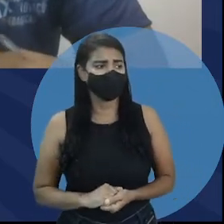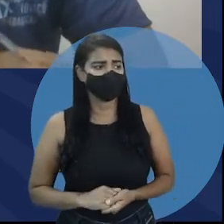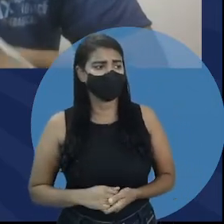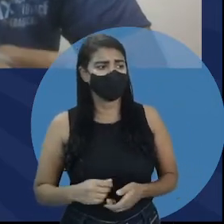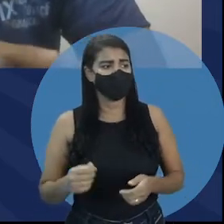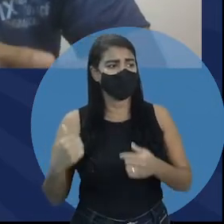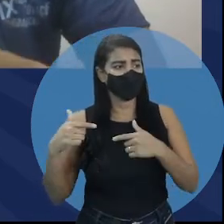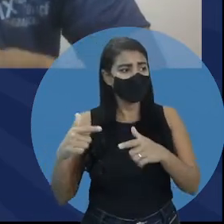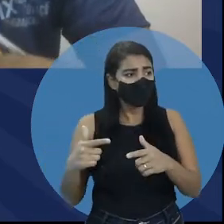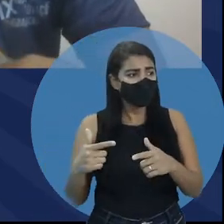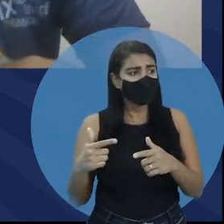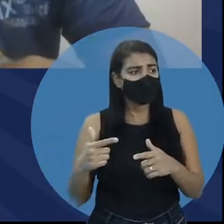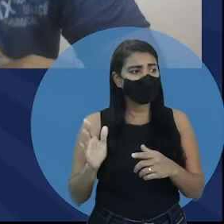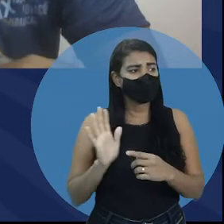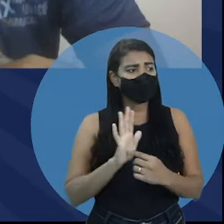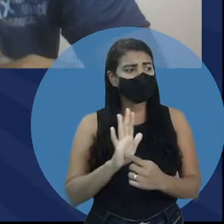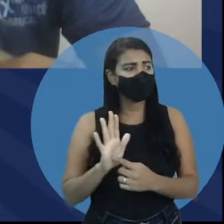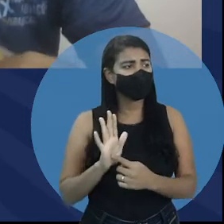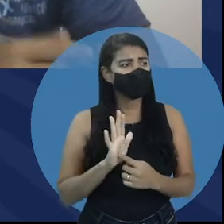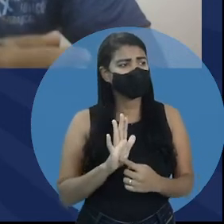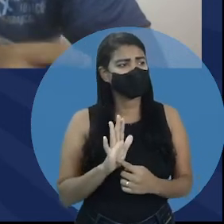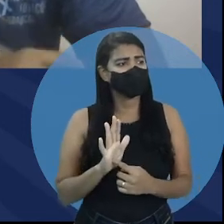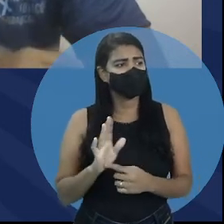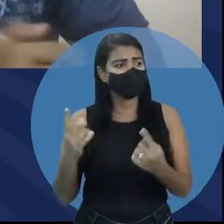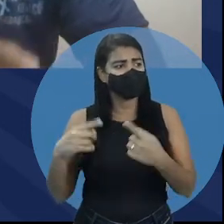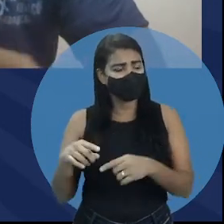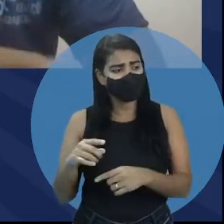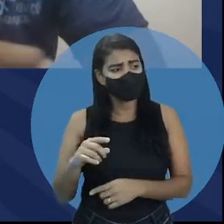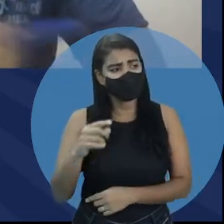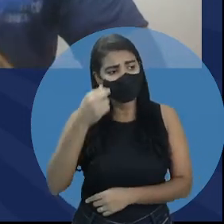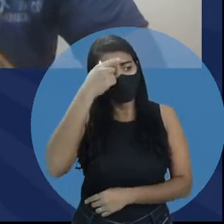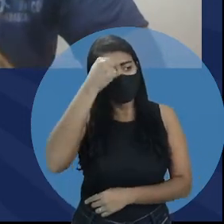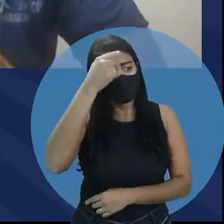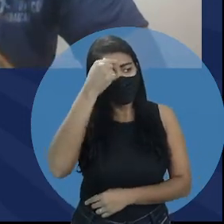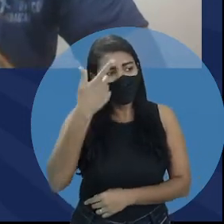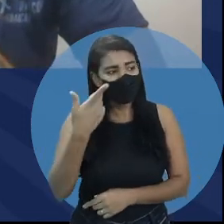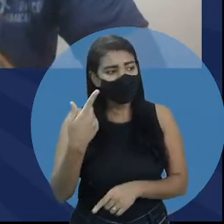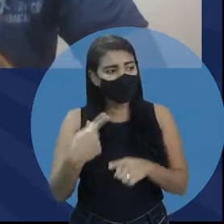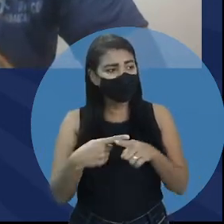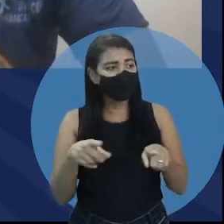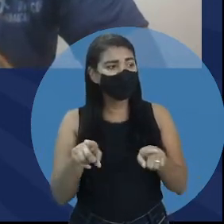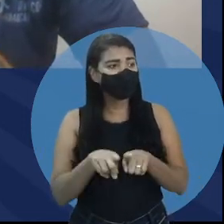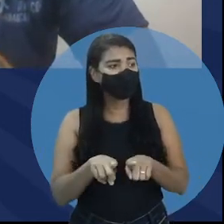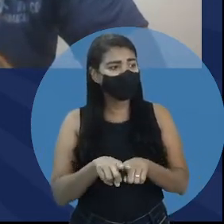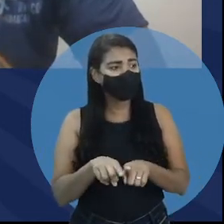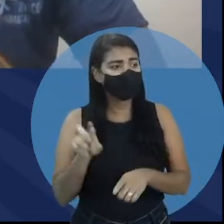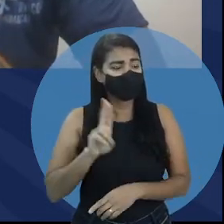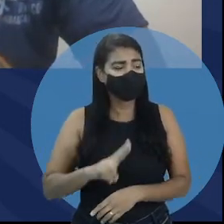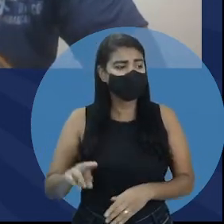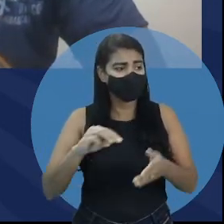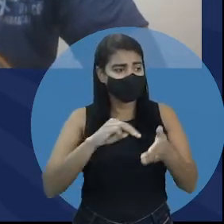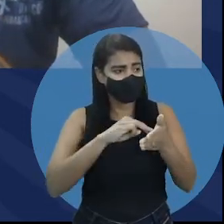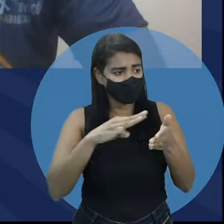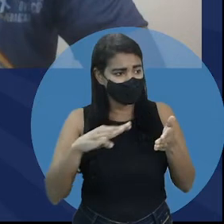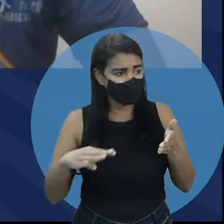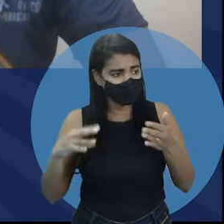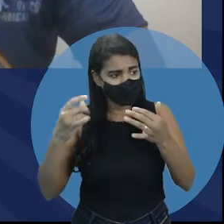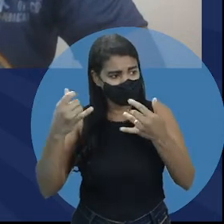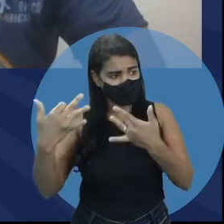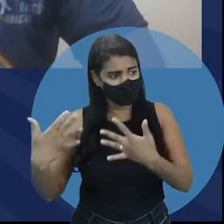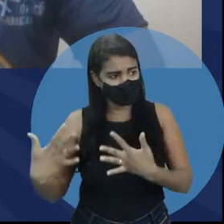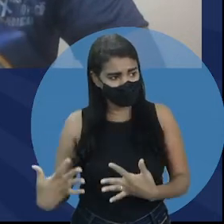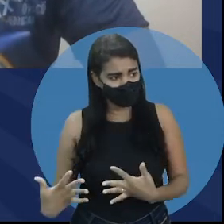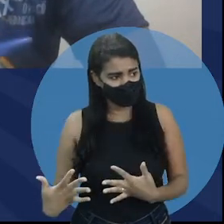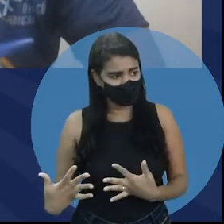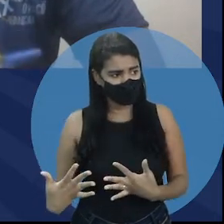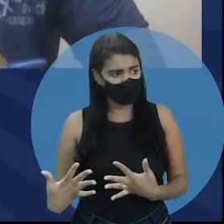trabalho. Ele remete muito a uma defesa de graduação, porque, veja só, o senhor utilizou metodologia bem detalhada,